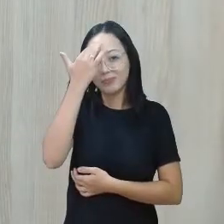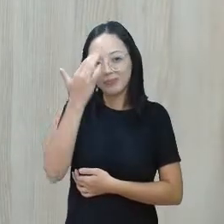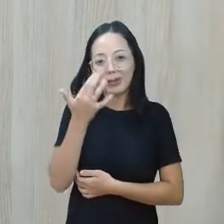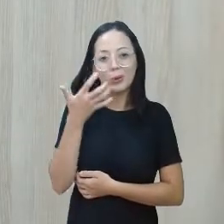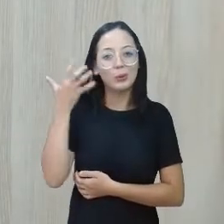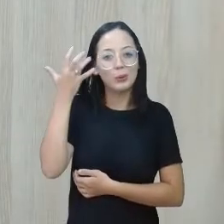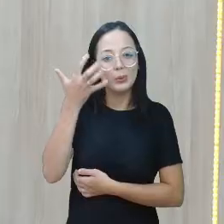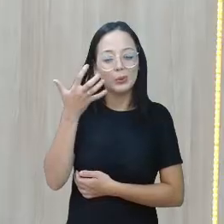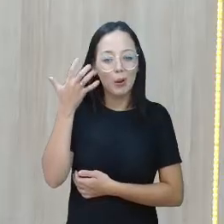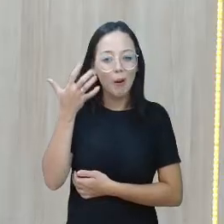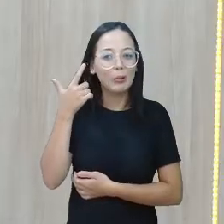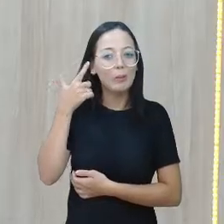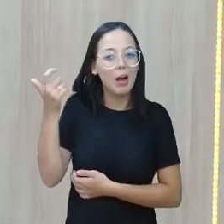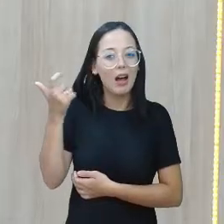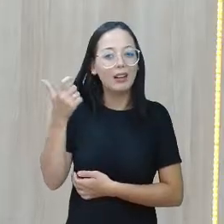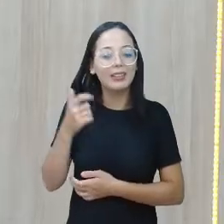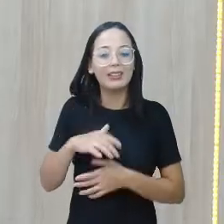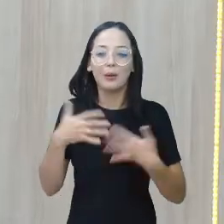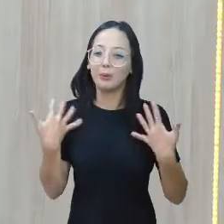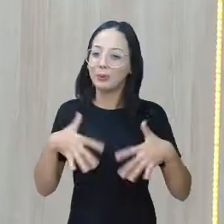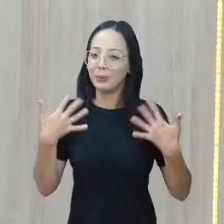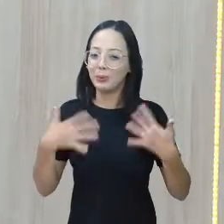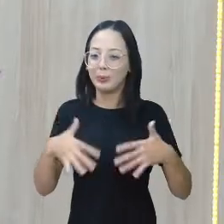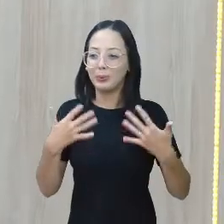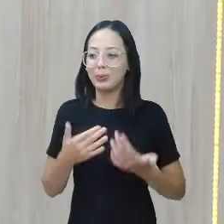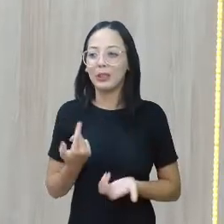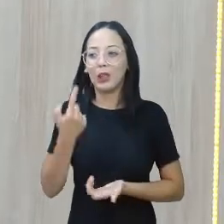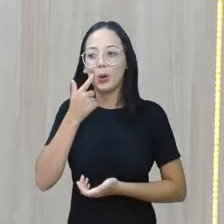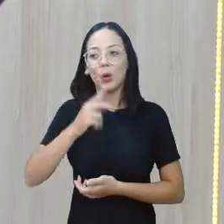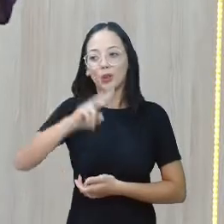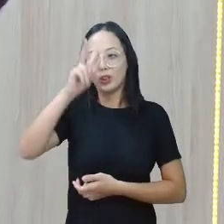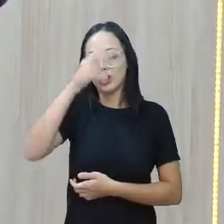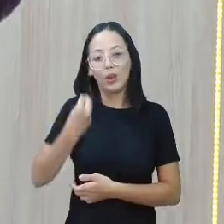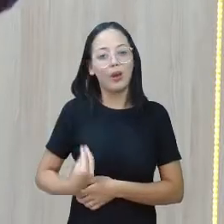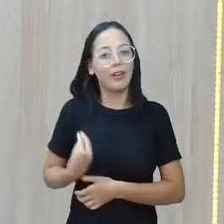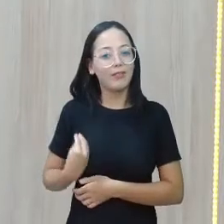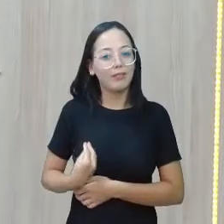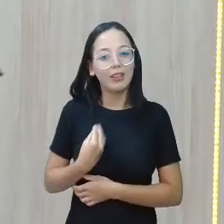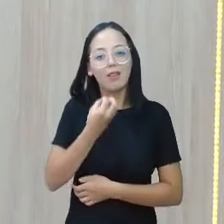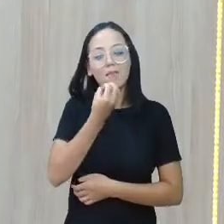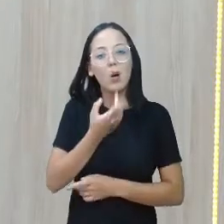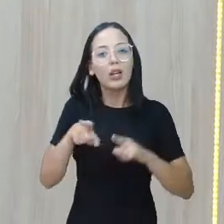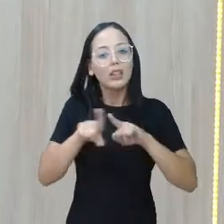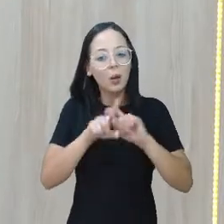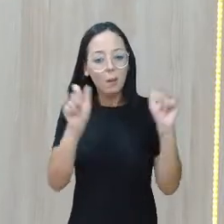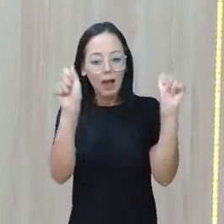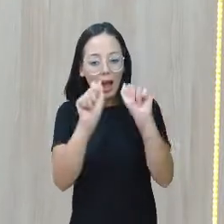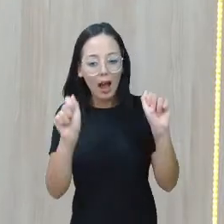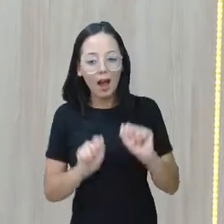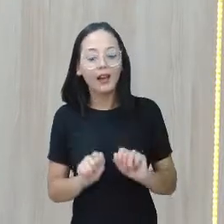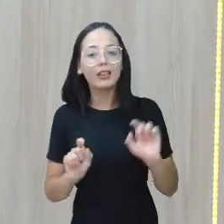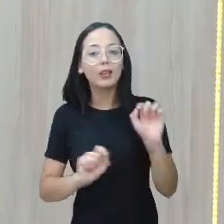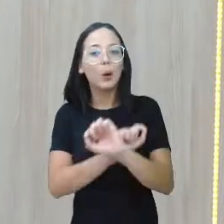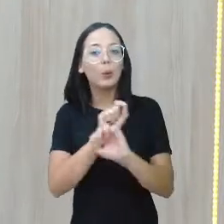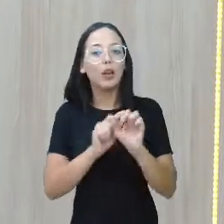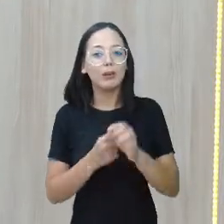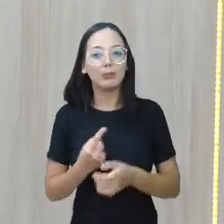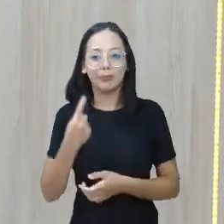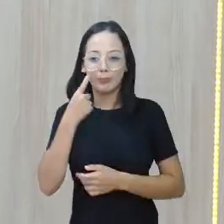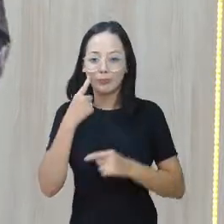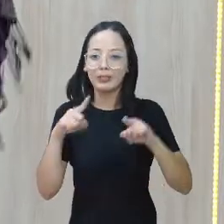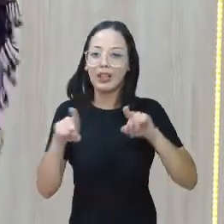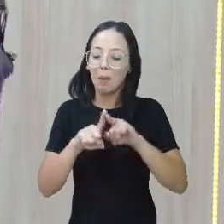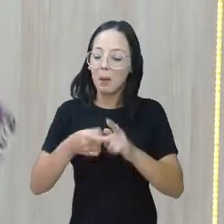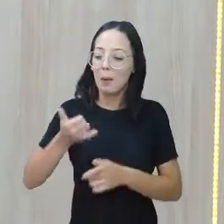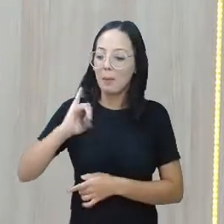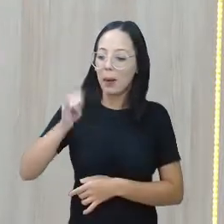qualidade. som. Minha gente, história é vida. E a arte, ela exatamente também